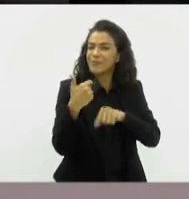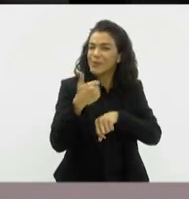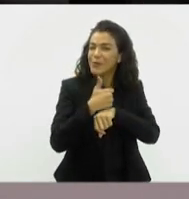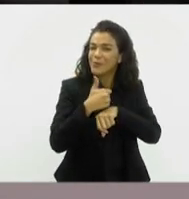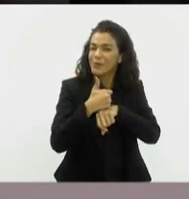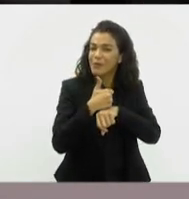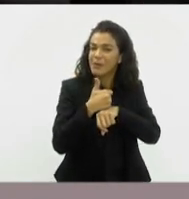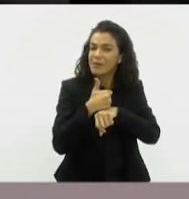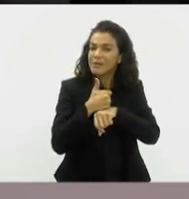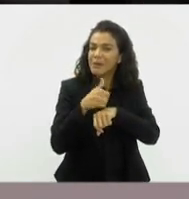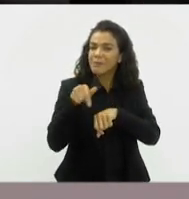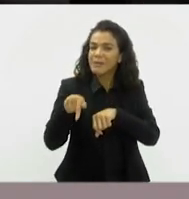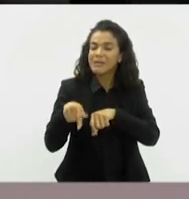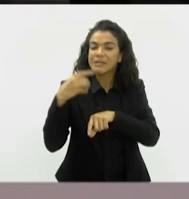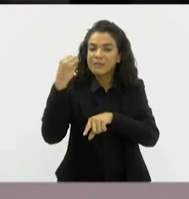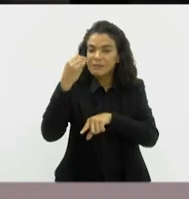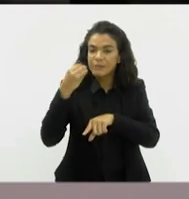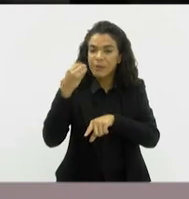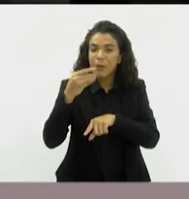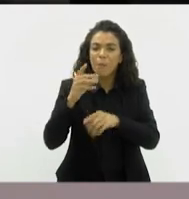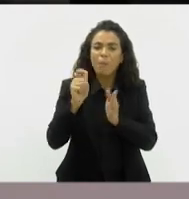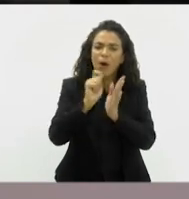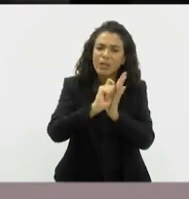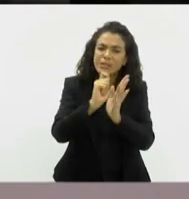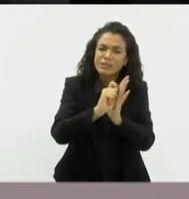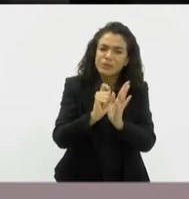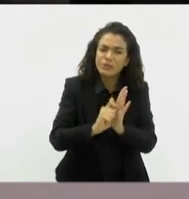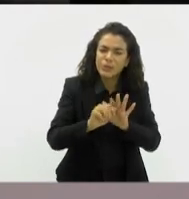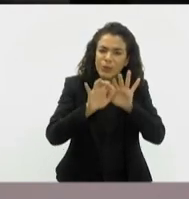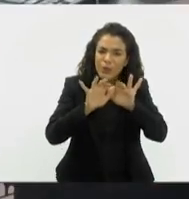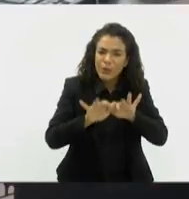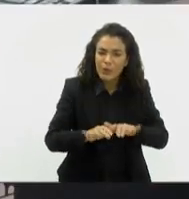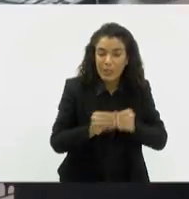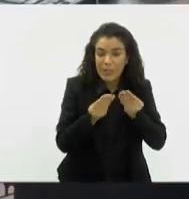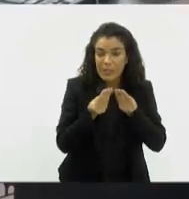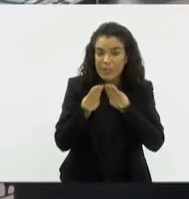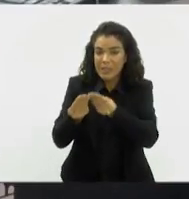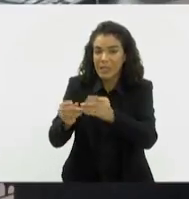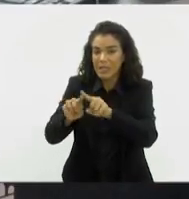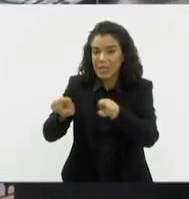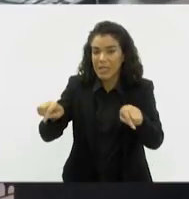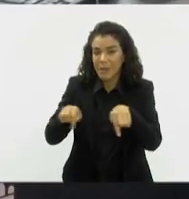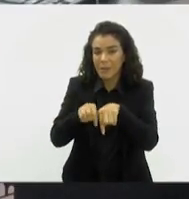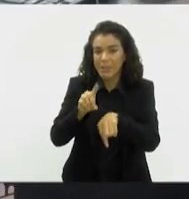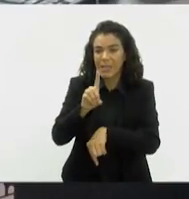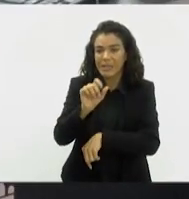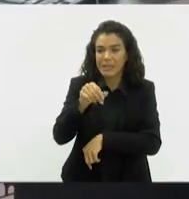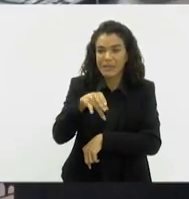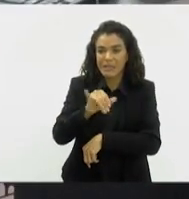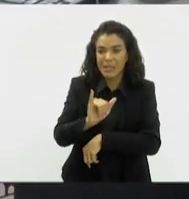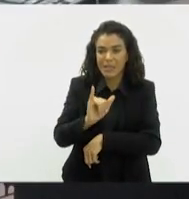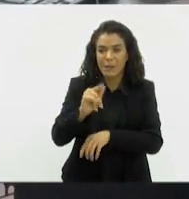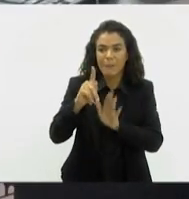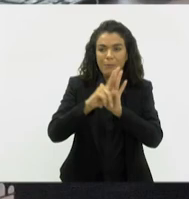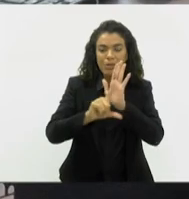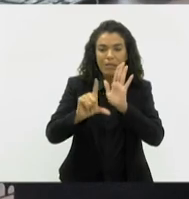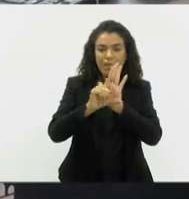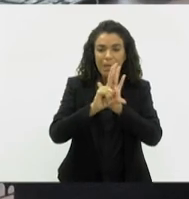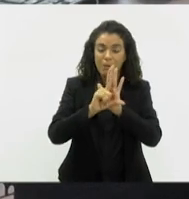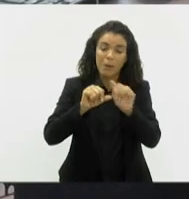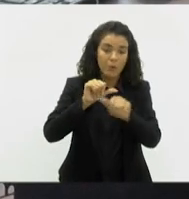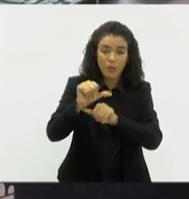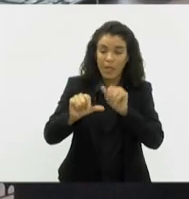que trazer exatamente conhecimento... Doutora, coloque isso no papel, entregue para o gabinete da deputada Dani e peça para ela apresentar um projeto de lei para mudar a lei